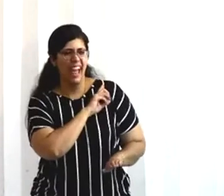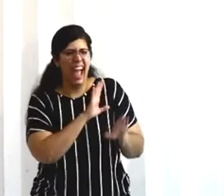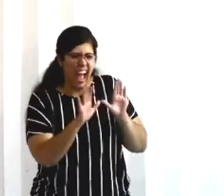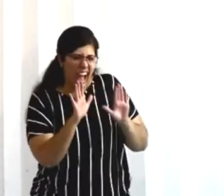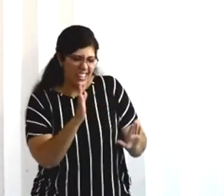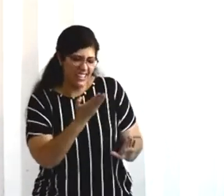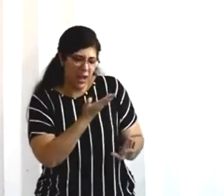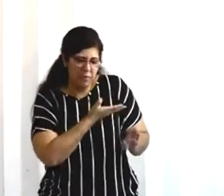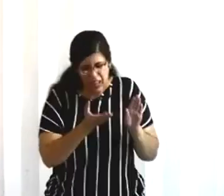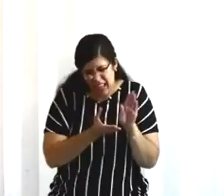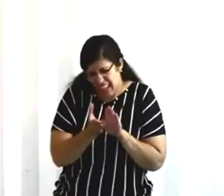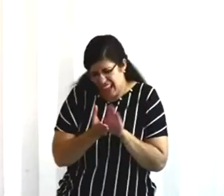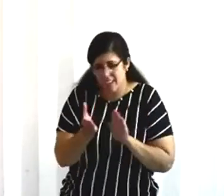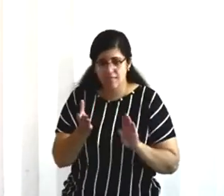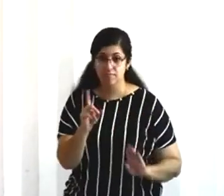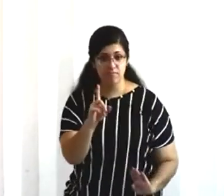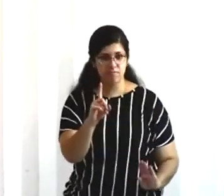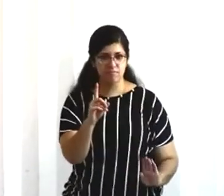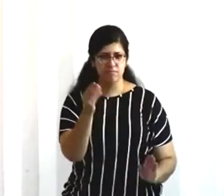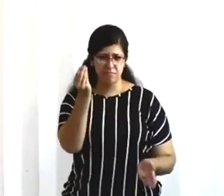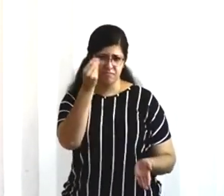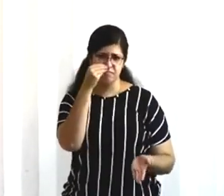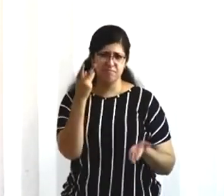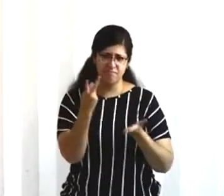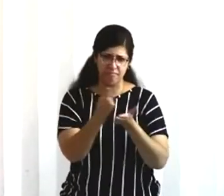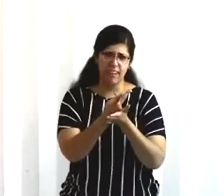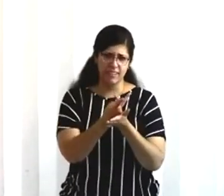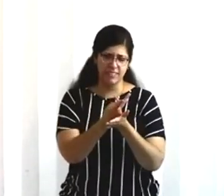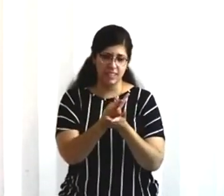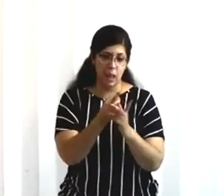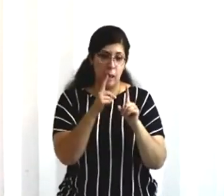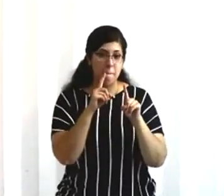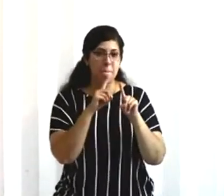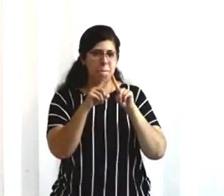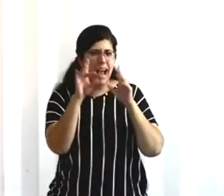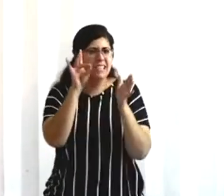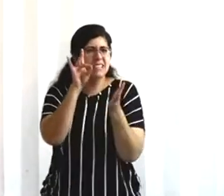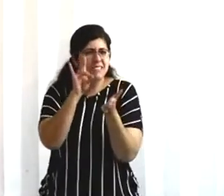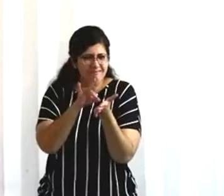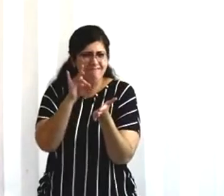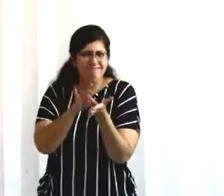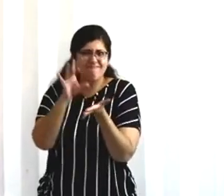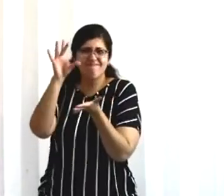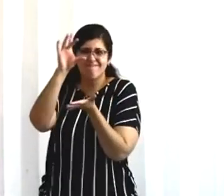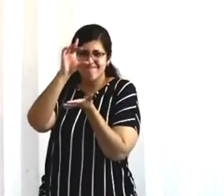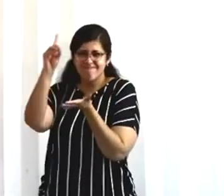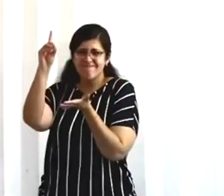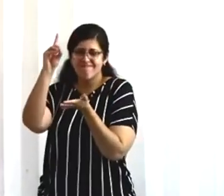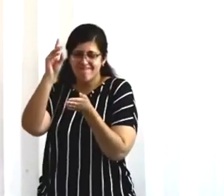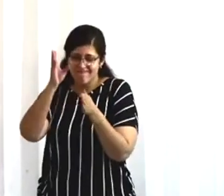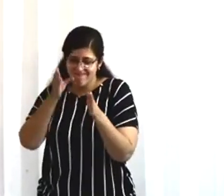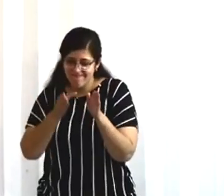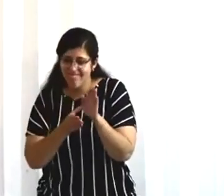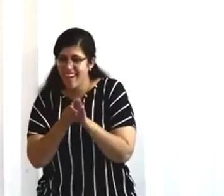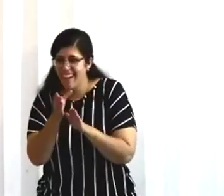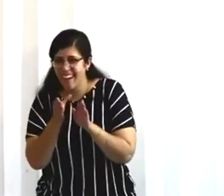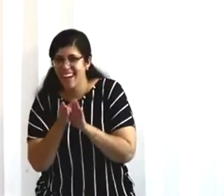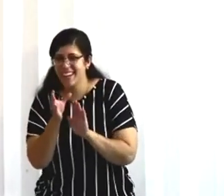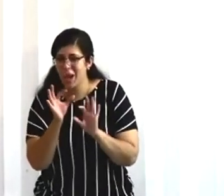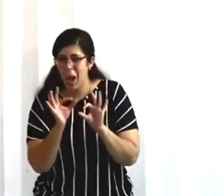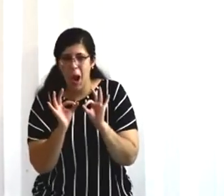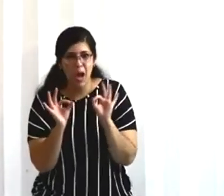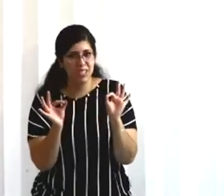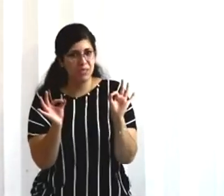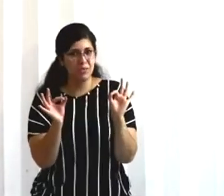serão paliativos. Agora os conselhos do verdadeiro Deus, meu querido irmão e minha querida irmã, esses